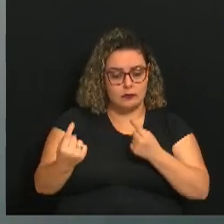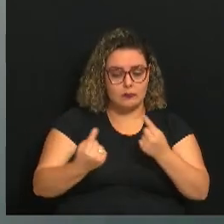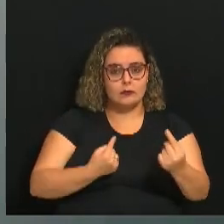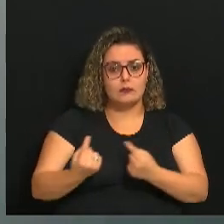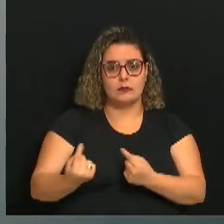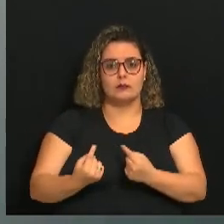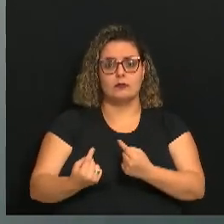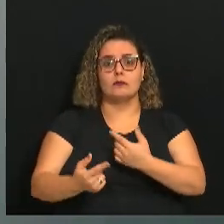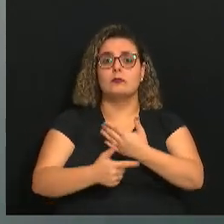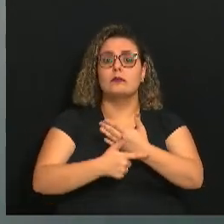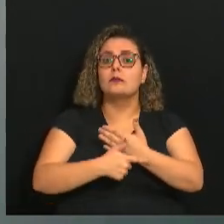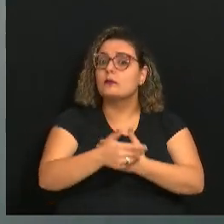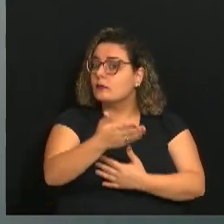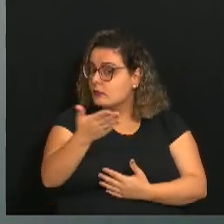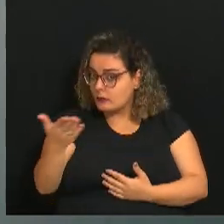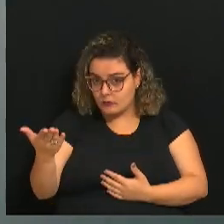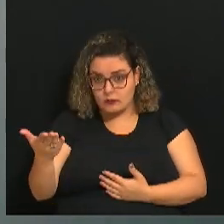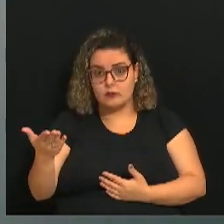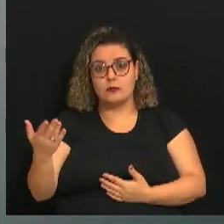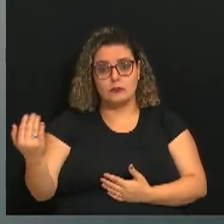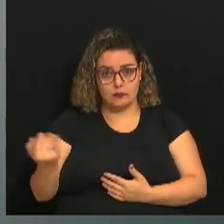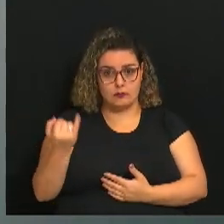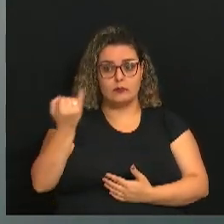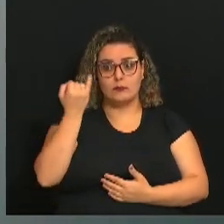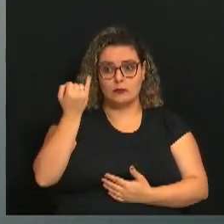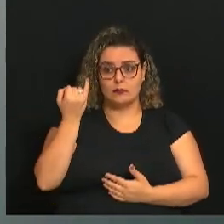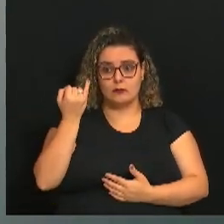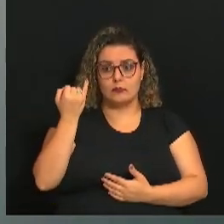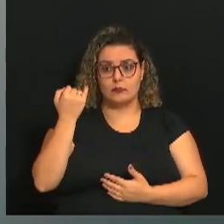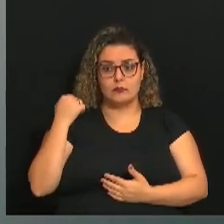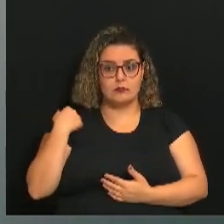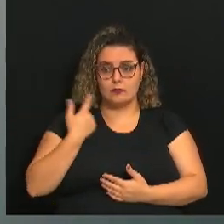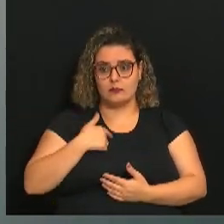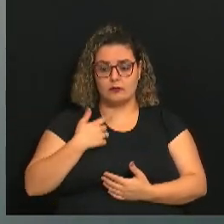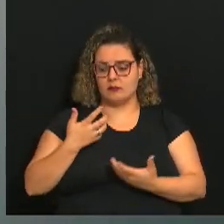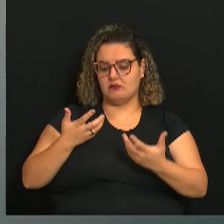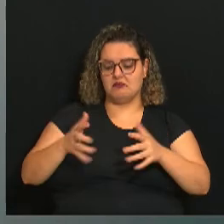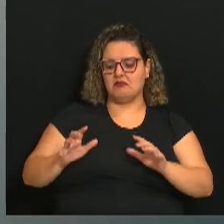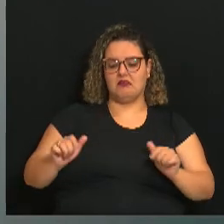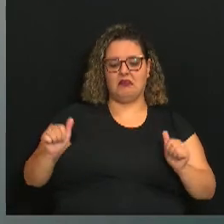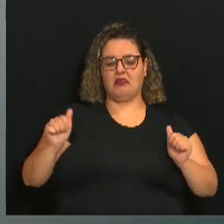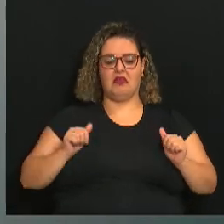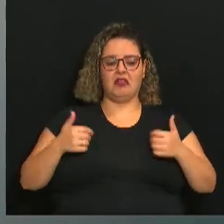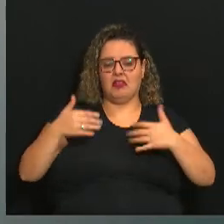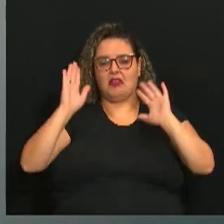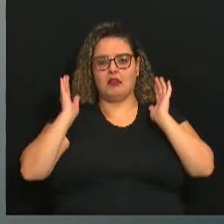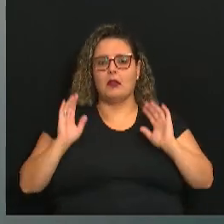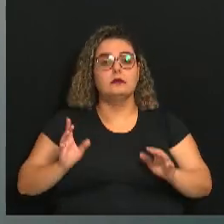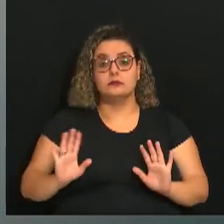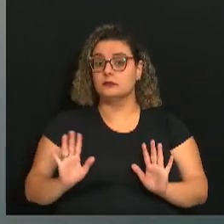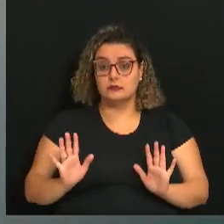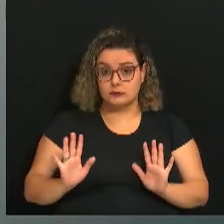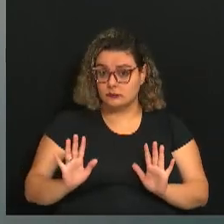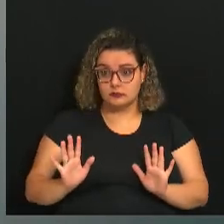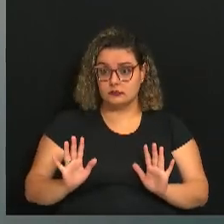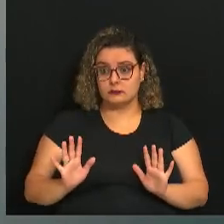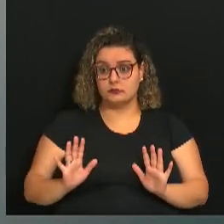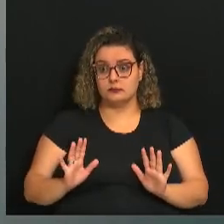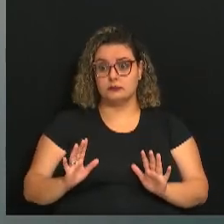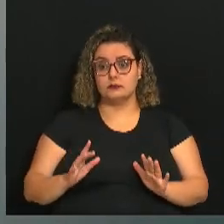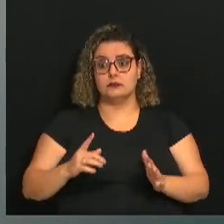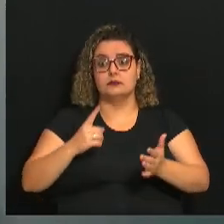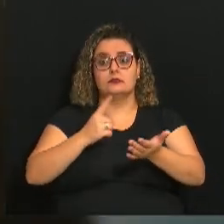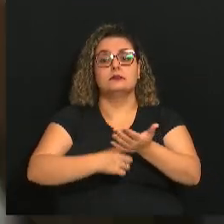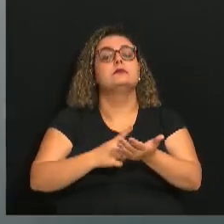de vocês. Eu acho que isso é importante e a gente não é refratário, não vai ser nunca refratário, porque eu acho que esse tipo de composição aqui